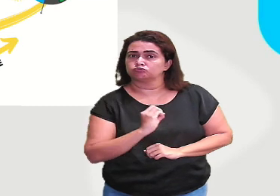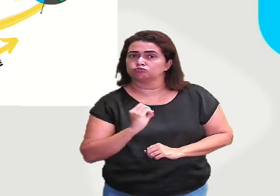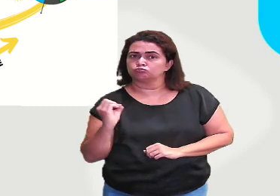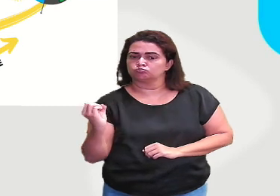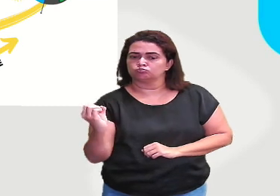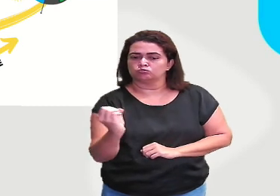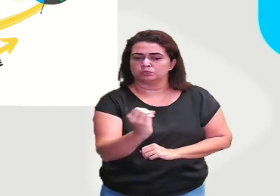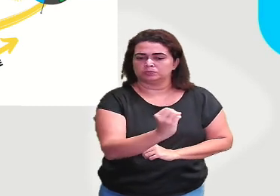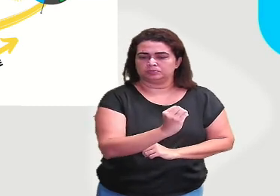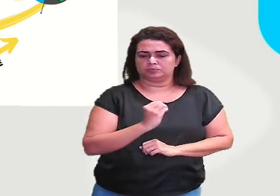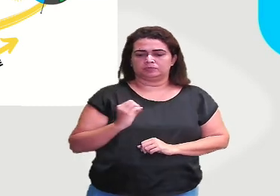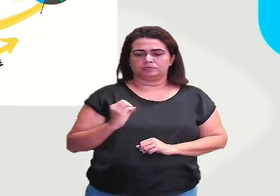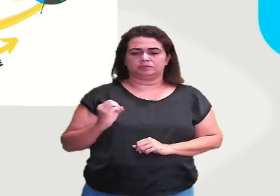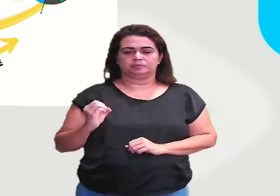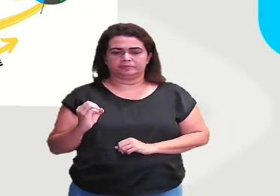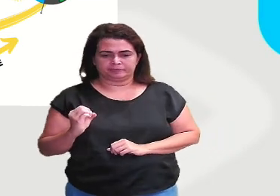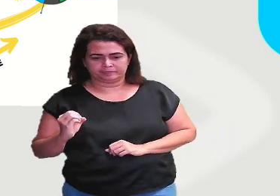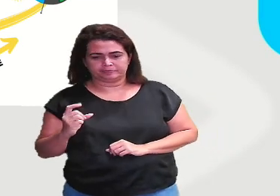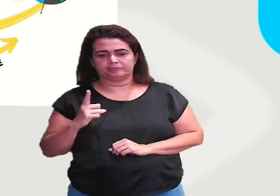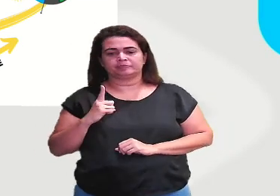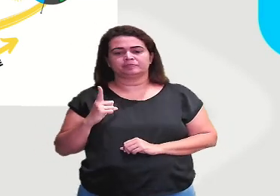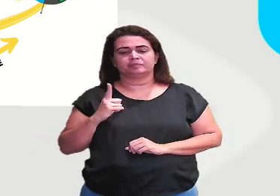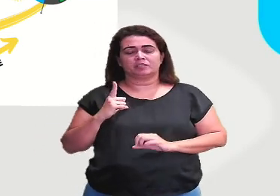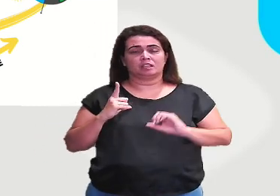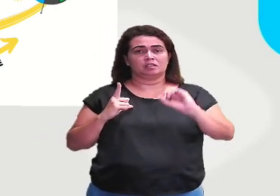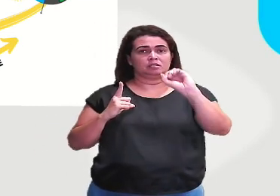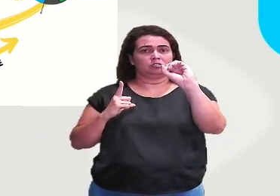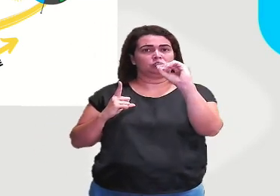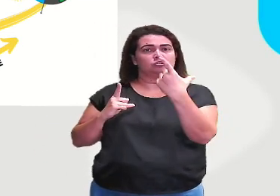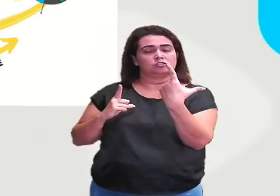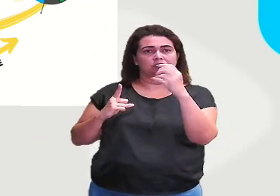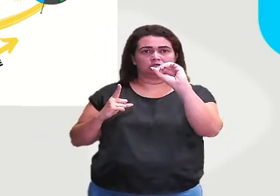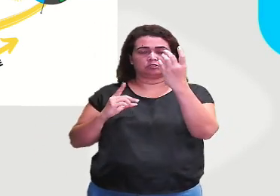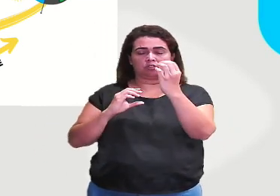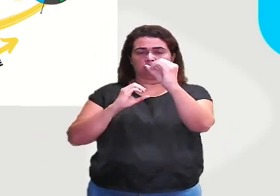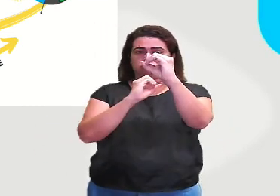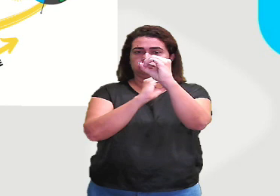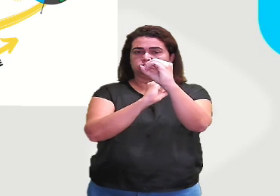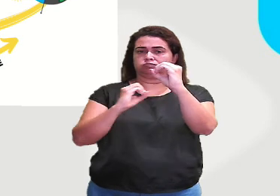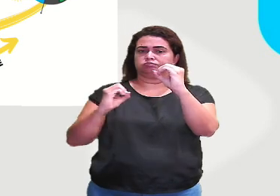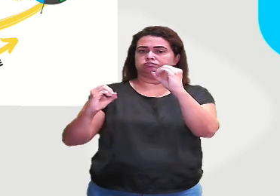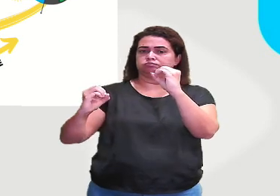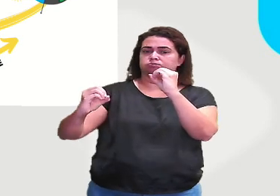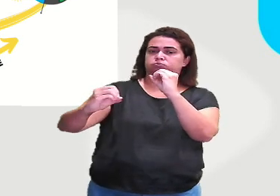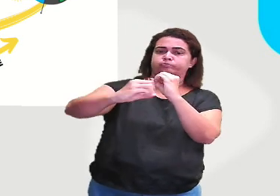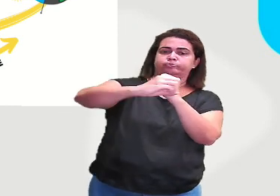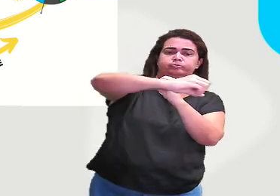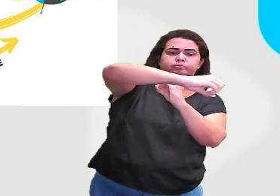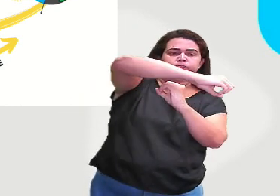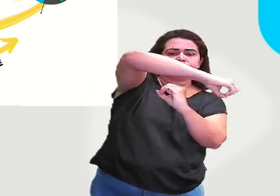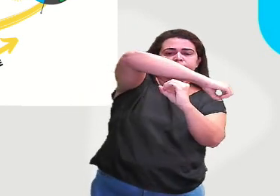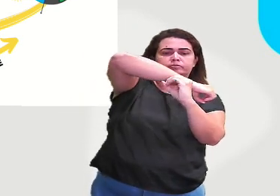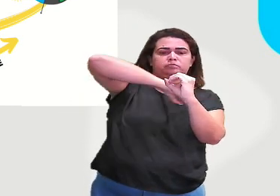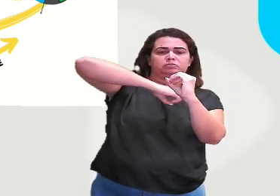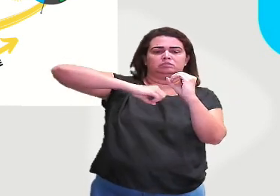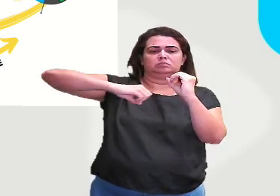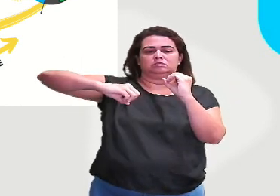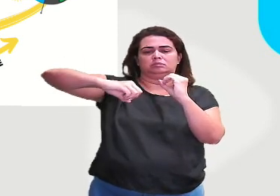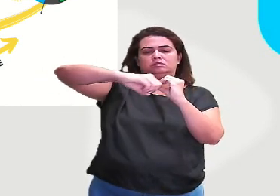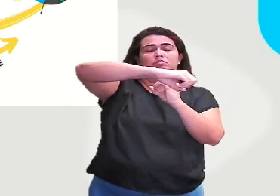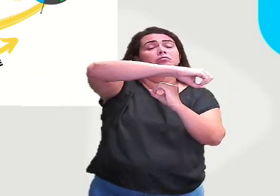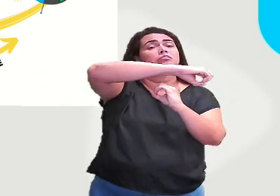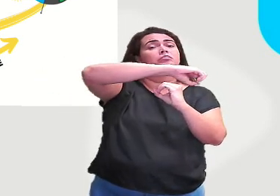translação o movimento da Terra ao redor do Sol em uma volta elíptica que dura 365 dias e 6 horas. Aliás,